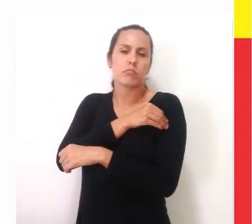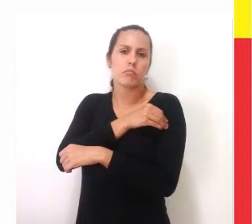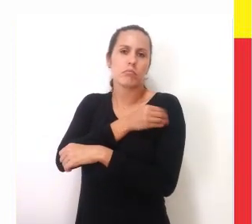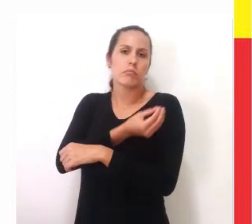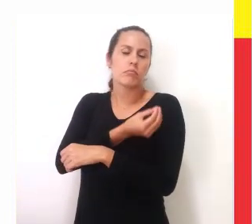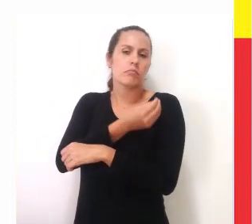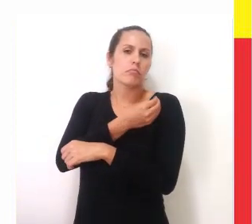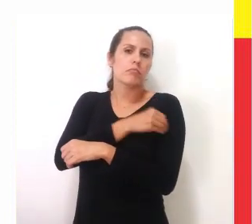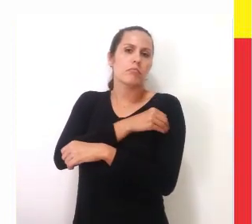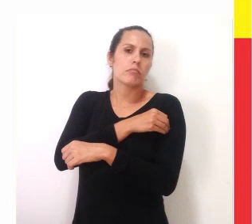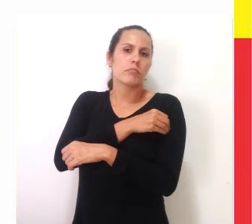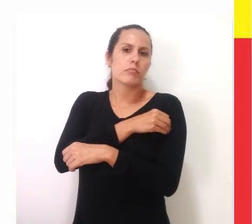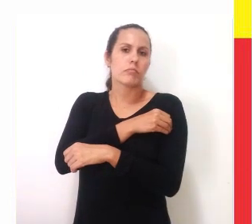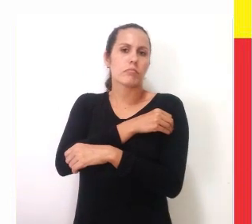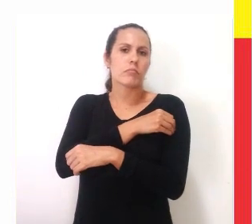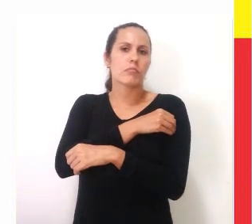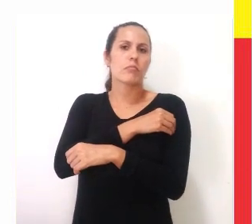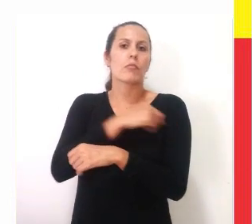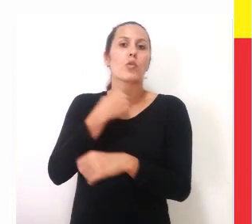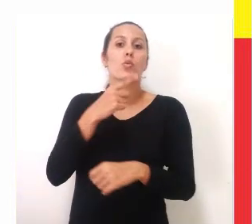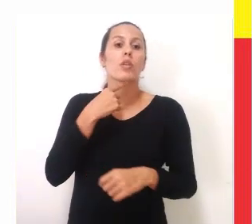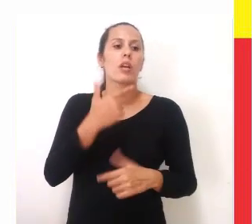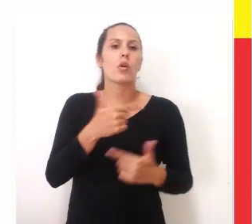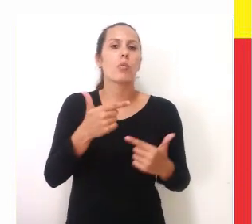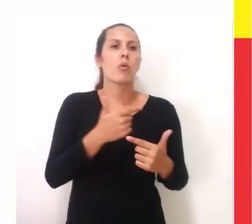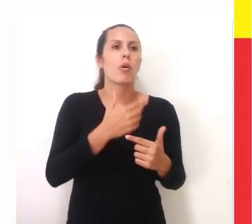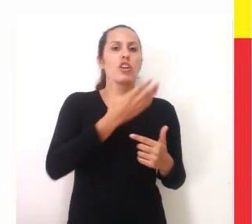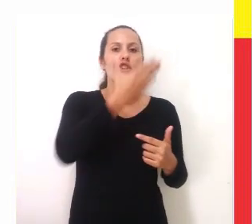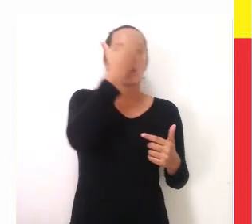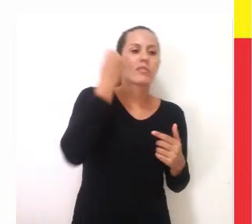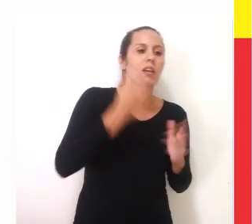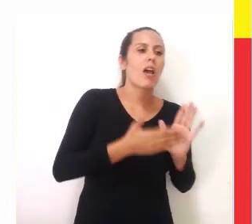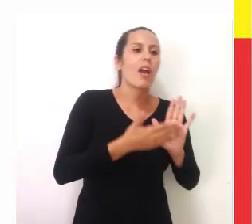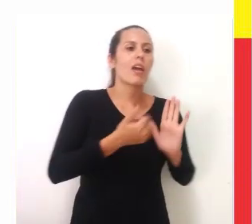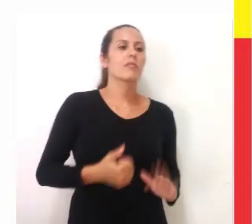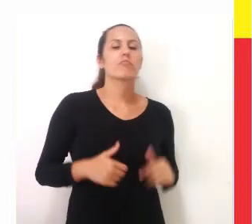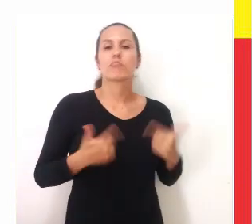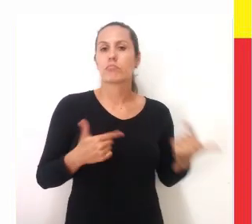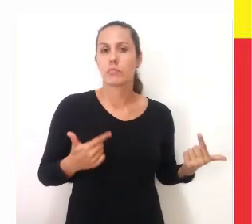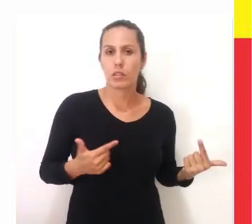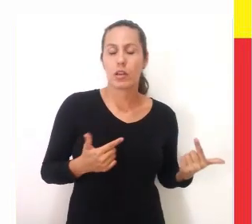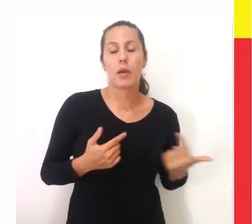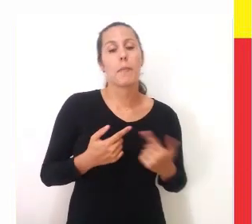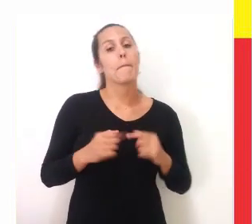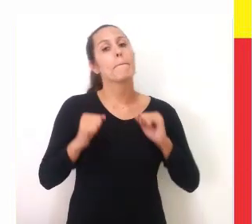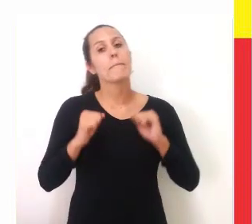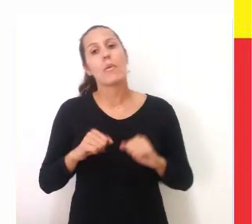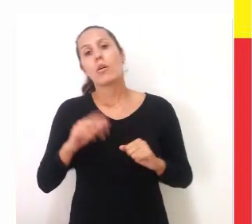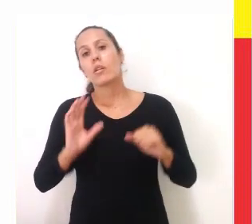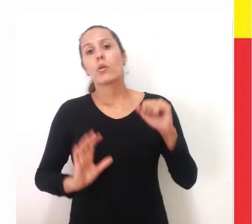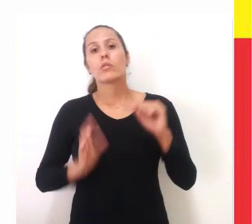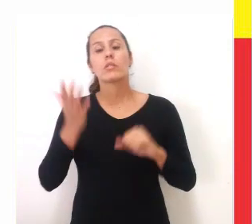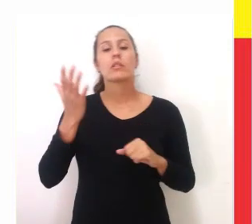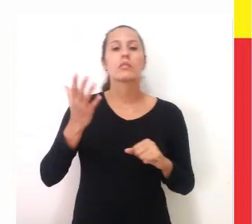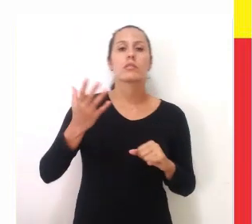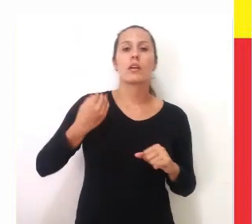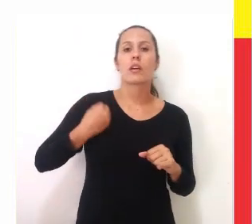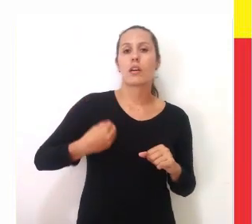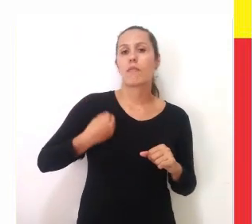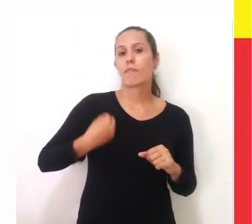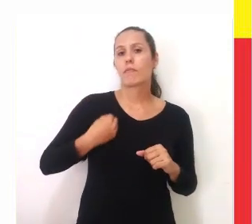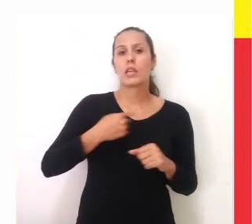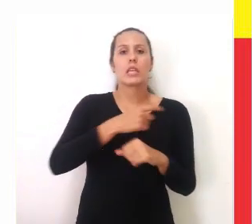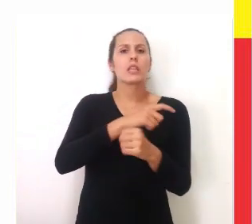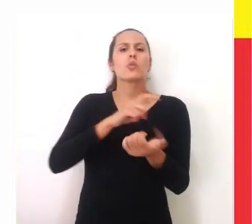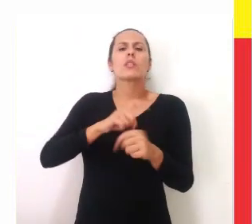implantado por dentro, internamente, e não tem como esquecer nem tirar, ok? Pode ter